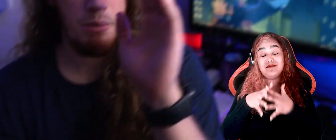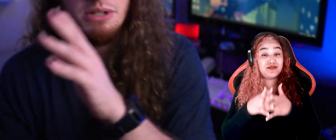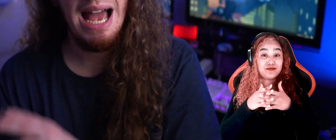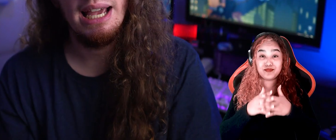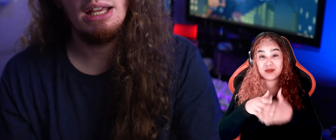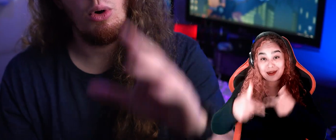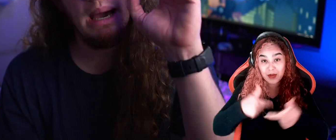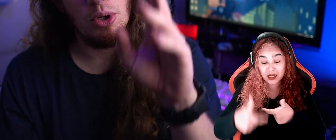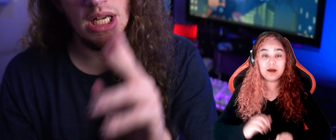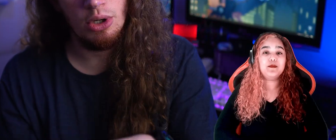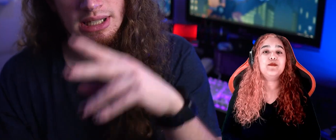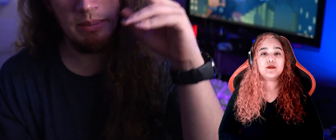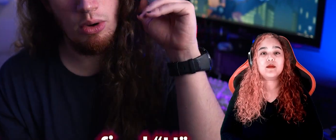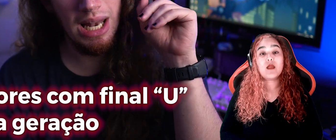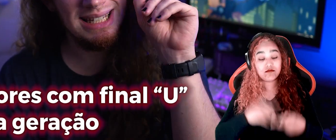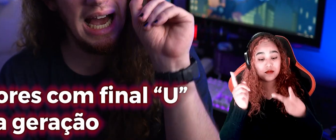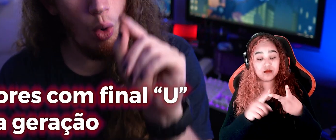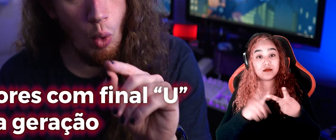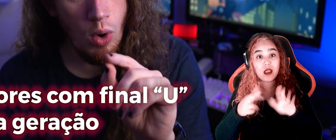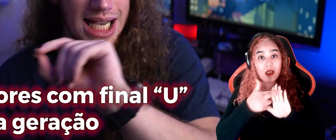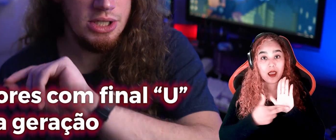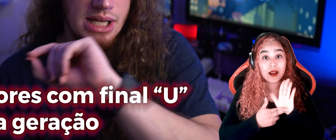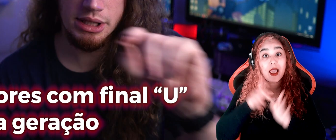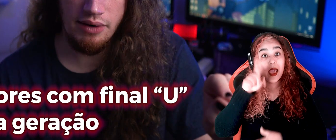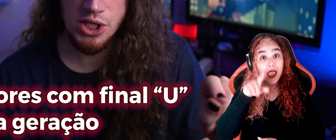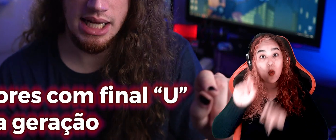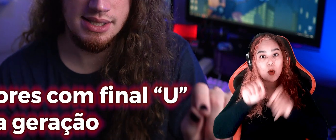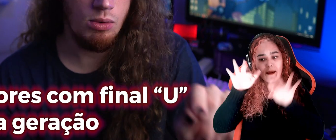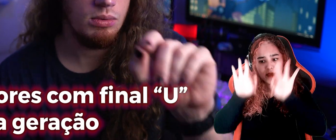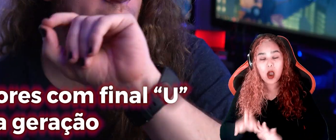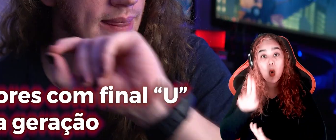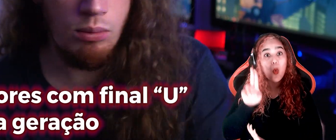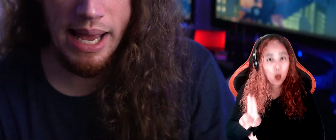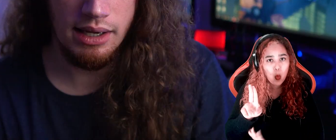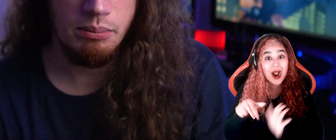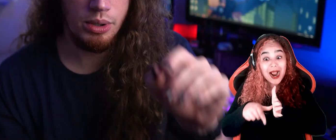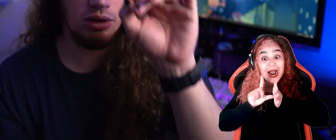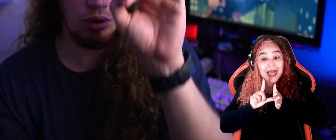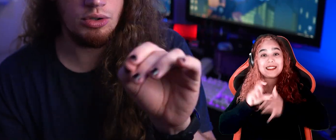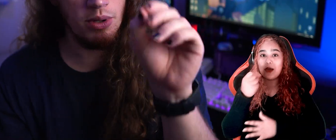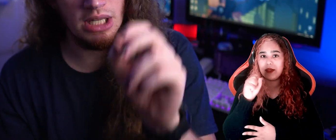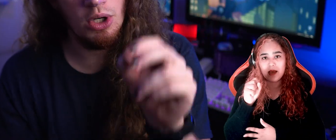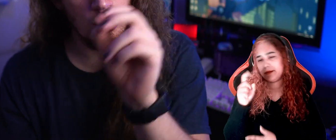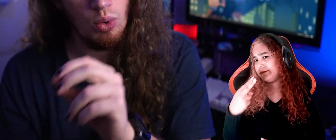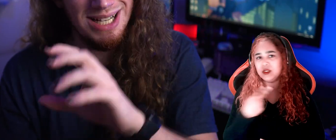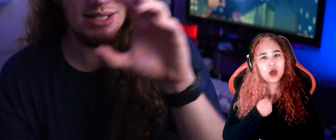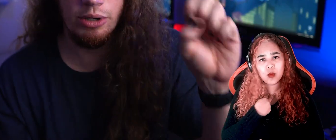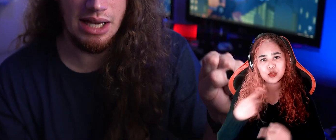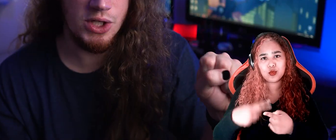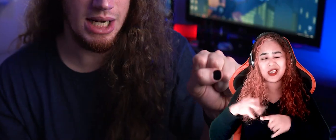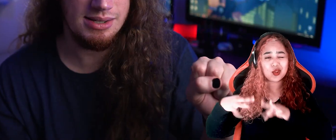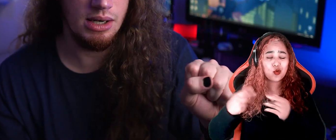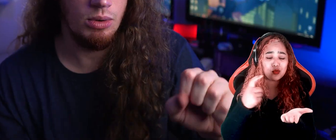do dia a dia. A próxima regra é que qualquer processador que termine com a letra U antes da 8ª geração, não pega. Porque todos os processadores U